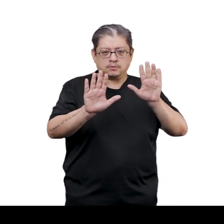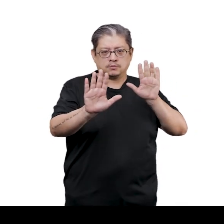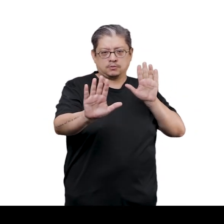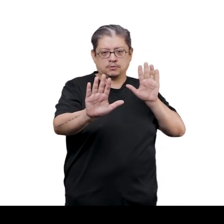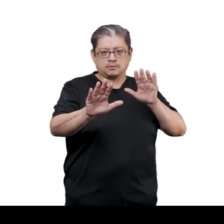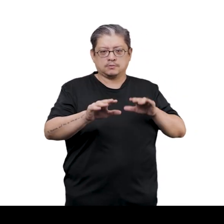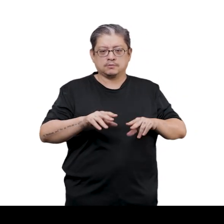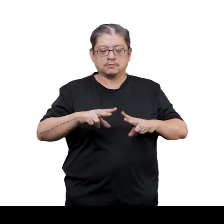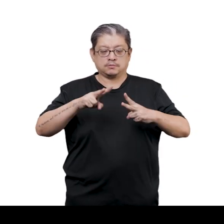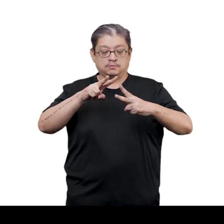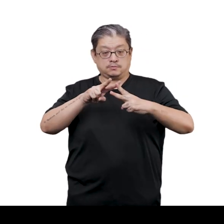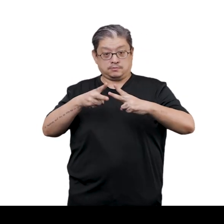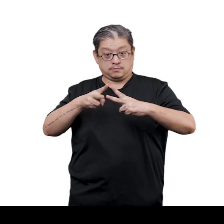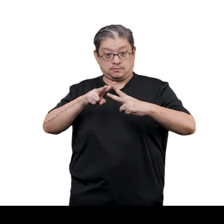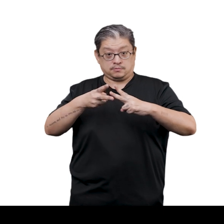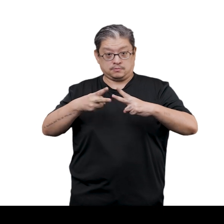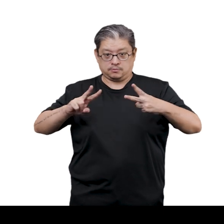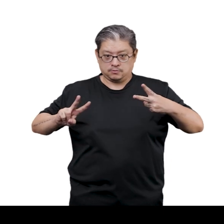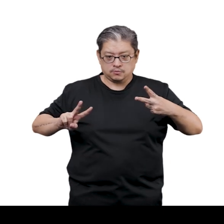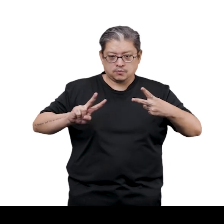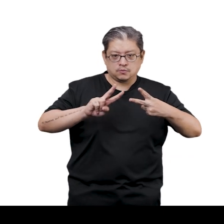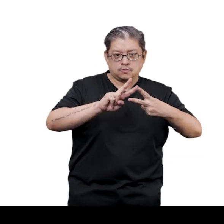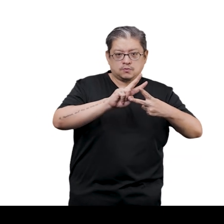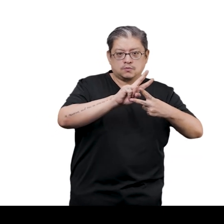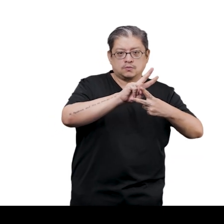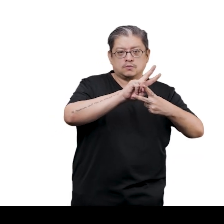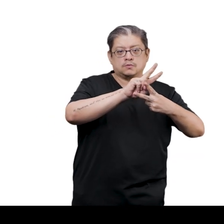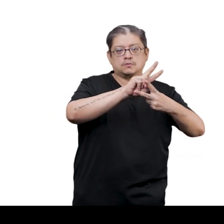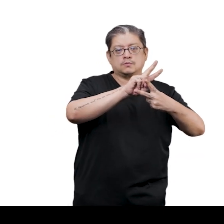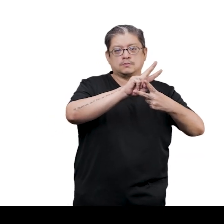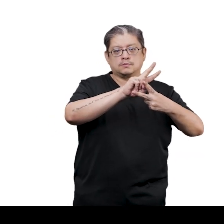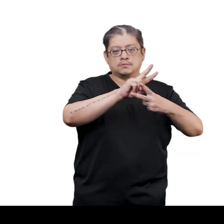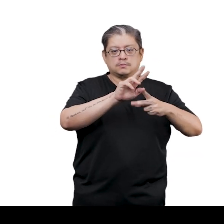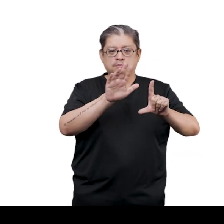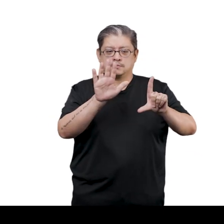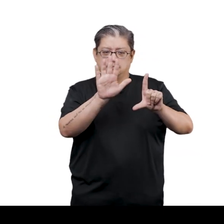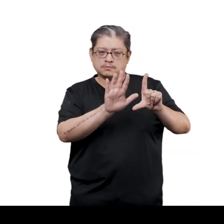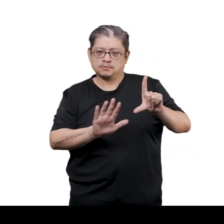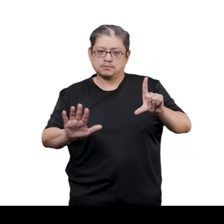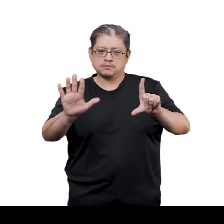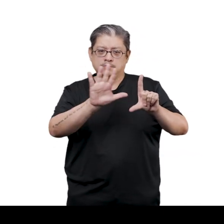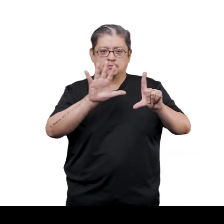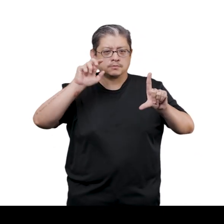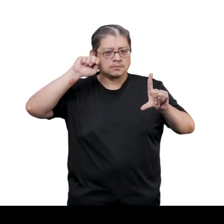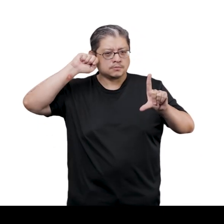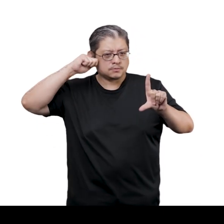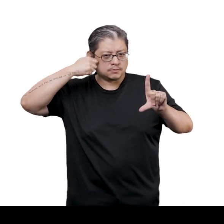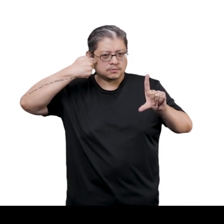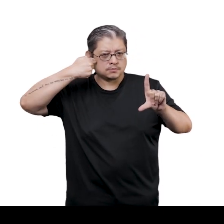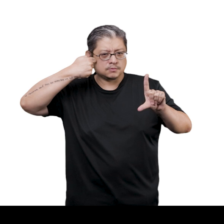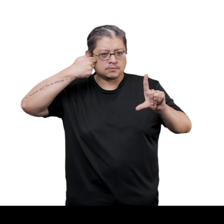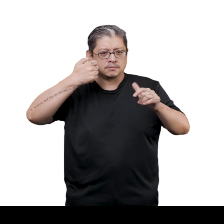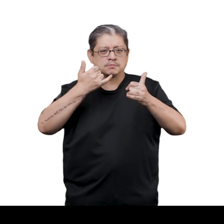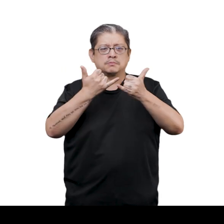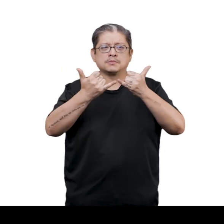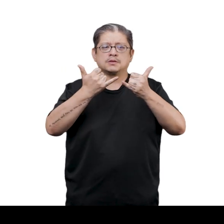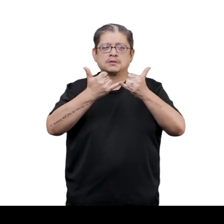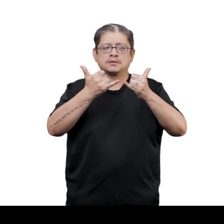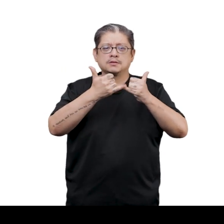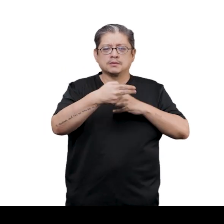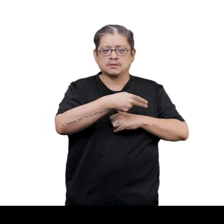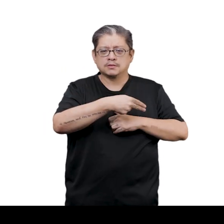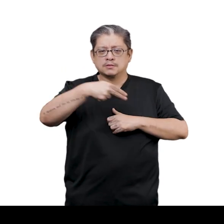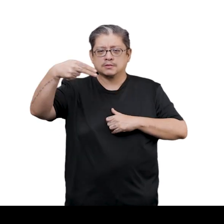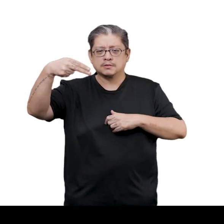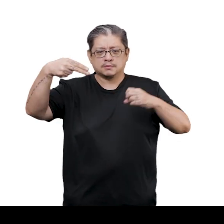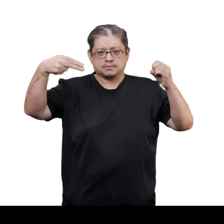cruzam, lembrando feixes de luz entrelaçados no escuro. Além disso, o preto do fundo faz com que cada faixa pareça